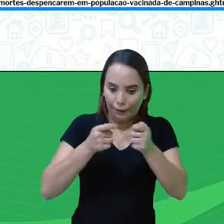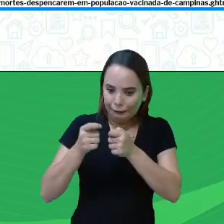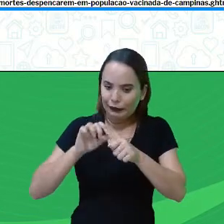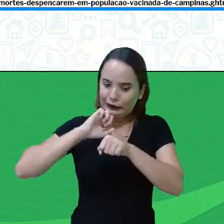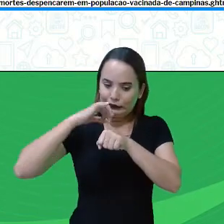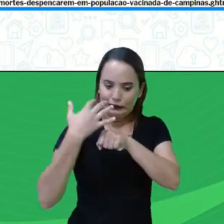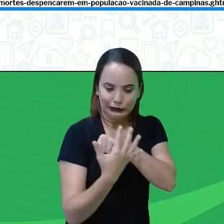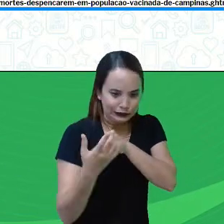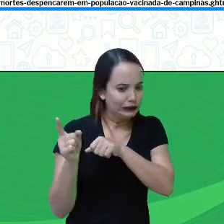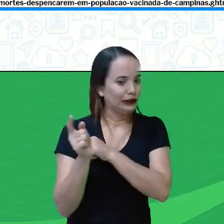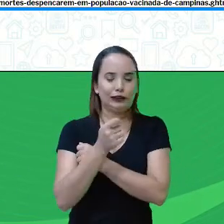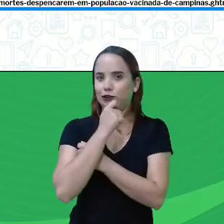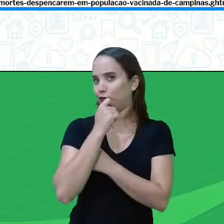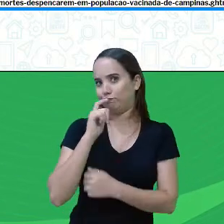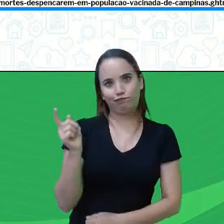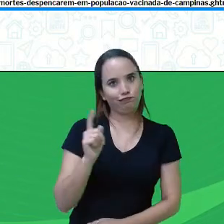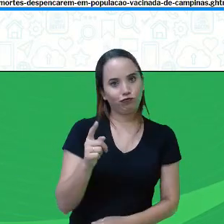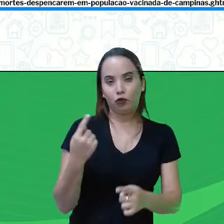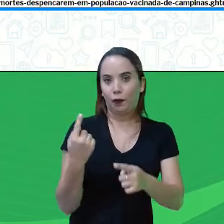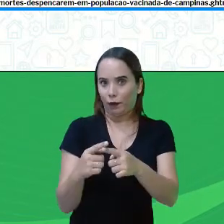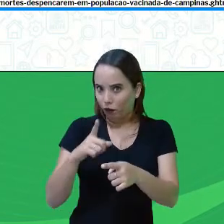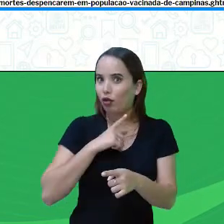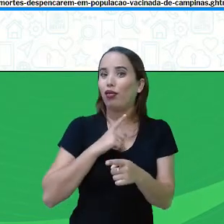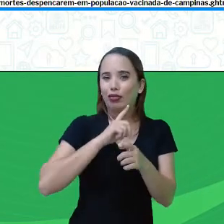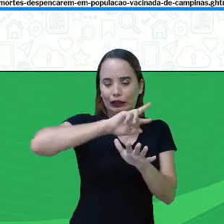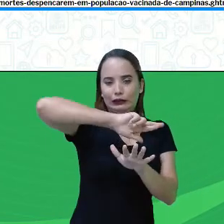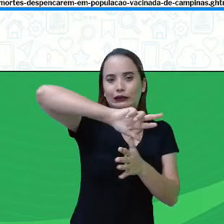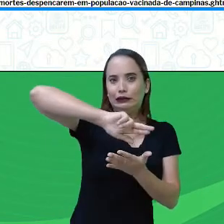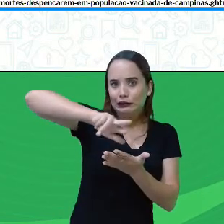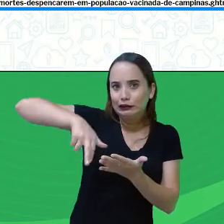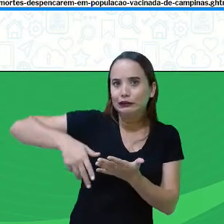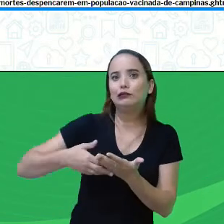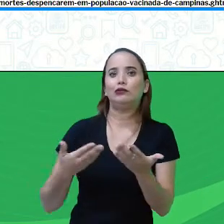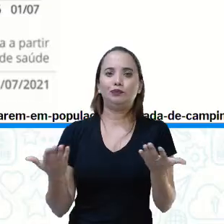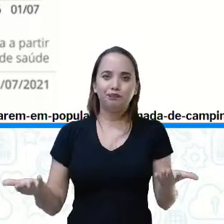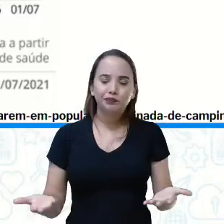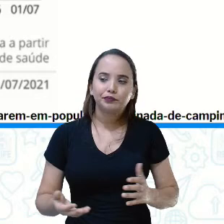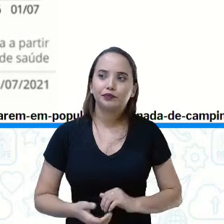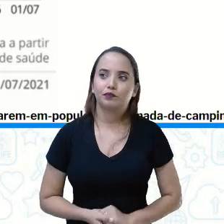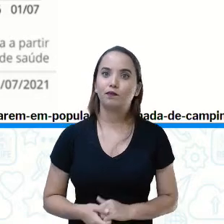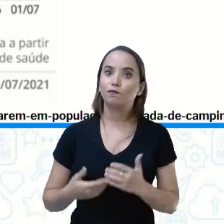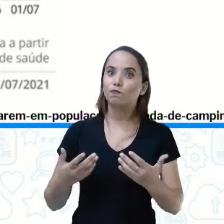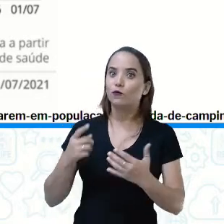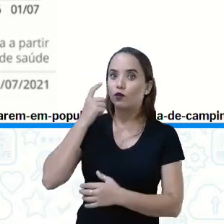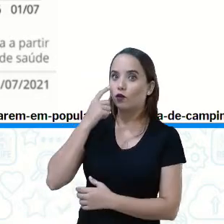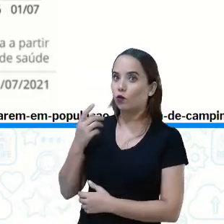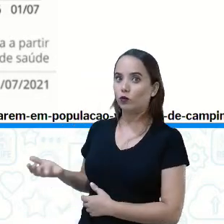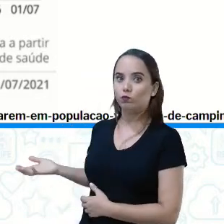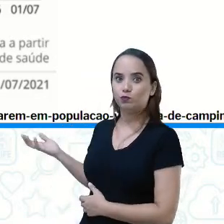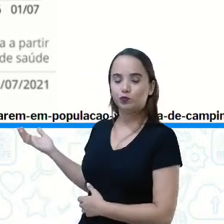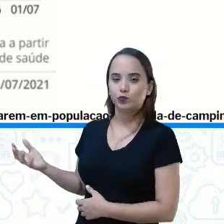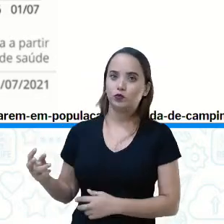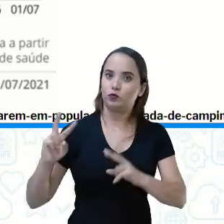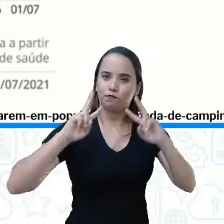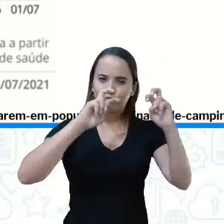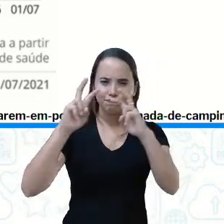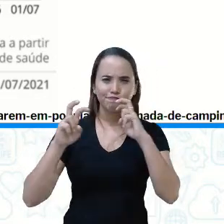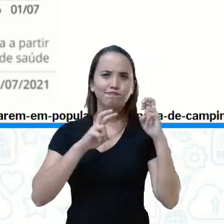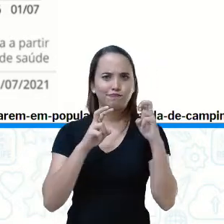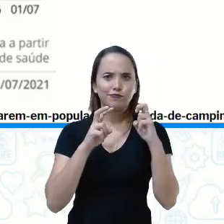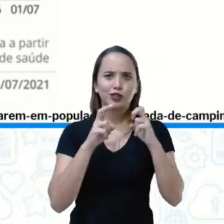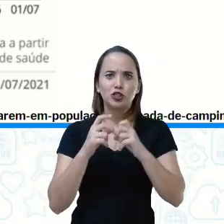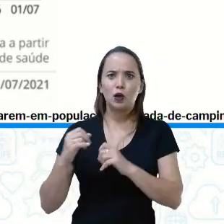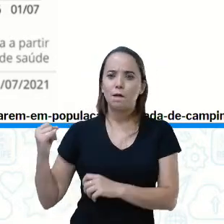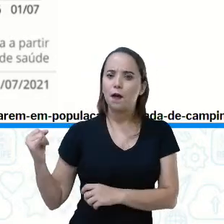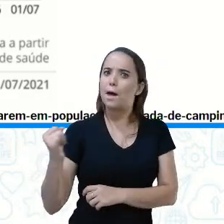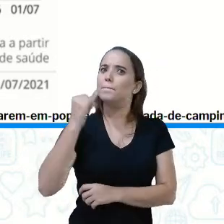controlada. E aí a gente percebe nesse gráfico aqui a importância da vacina. Então eu percebo